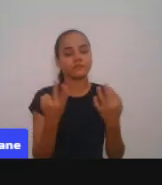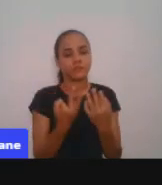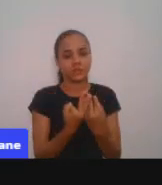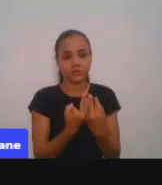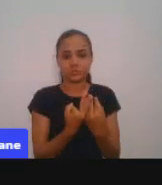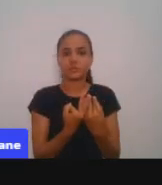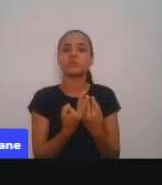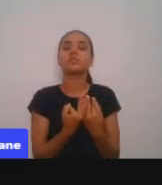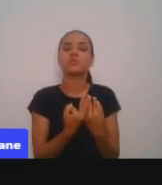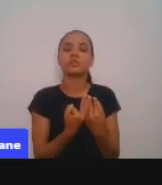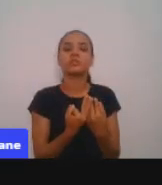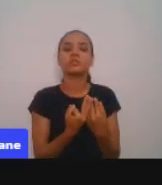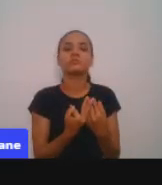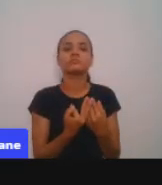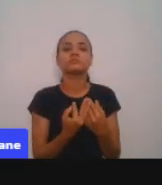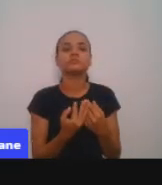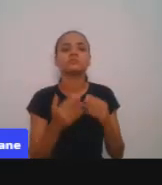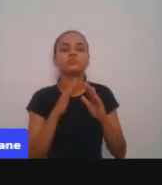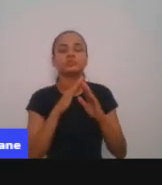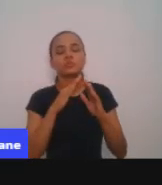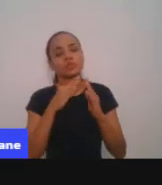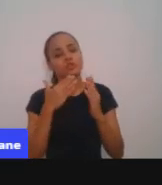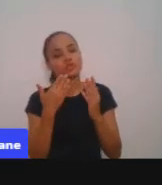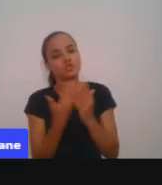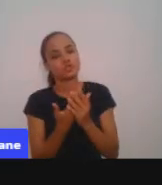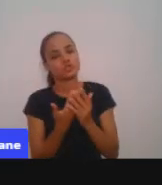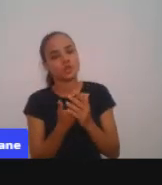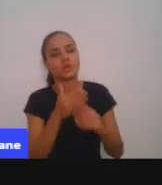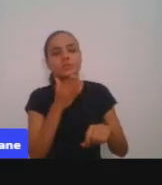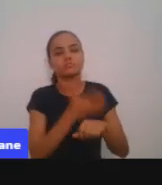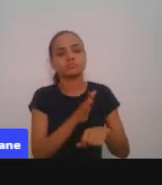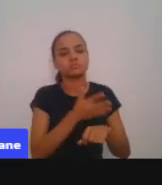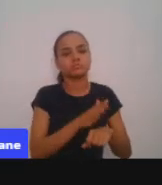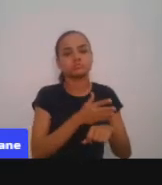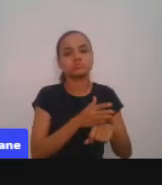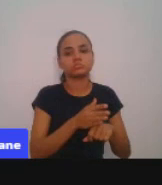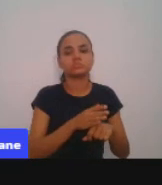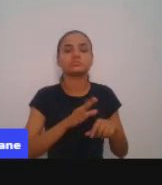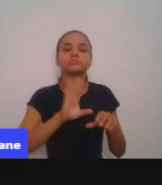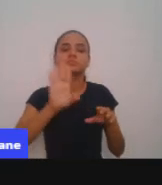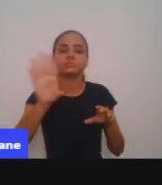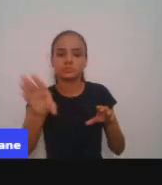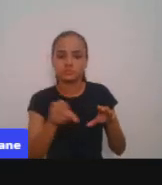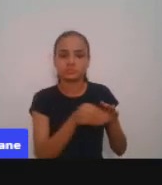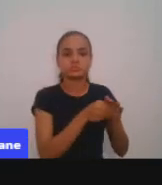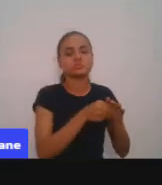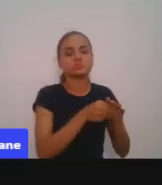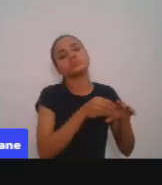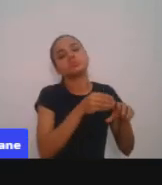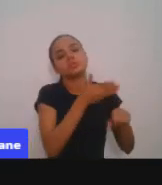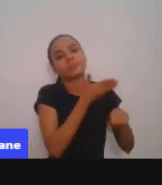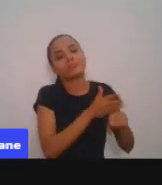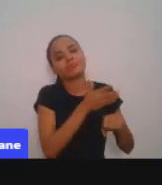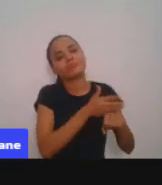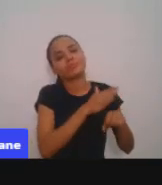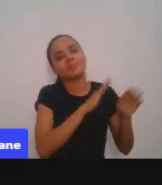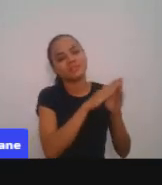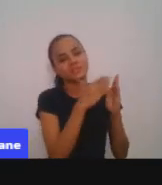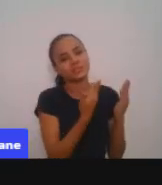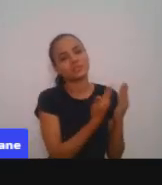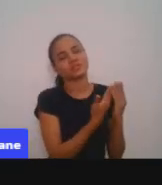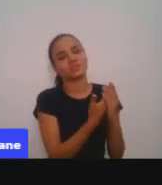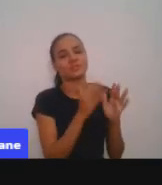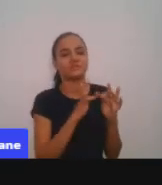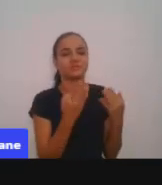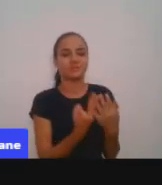da escola e da comunidade. Mais para frente nós iremos voltar agora em como essa família tem sido chamada a